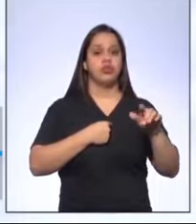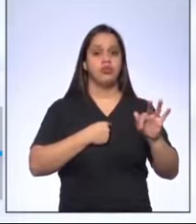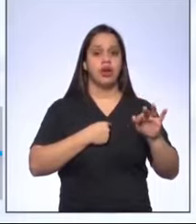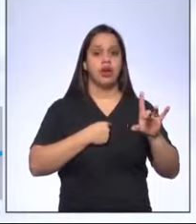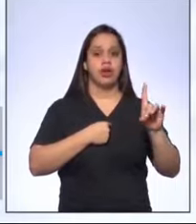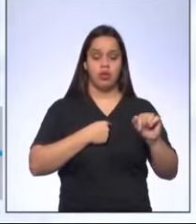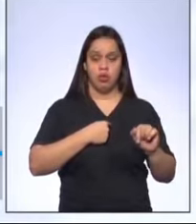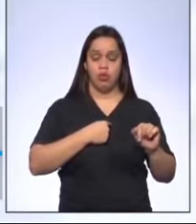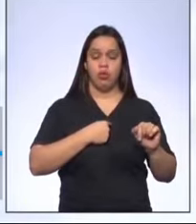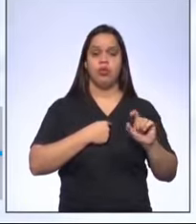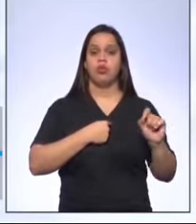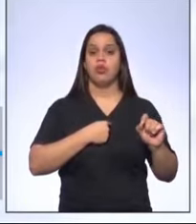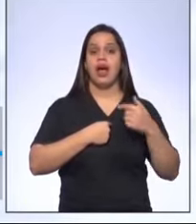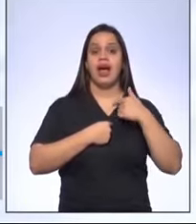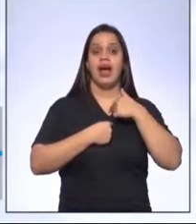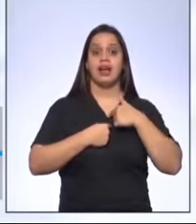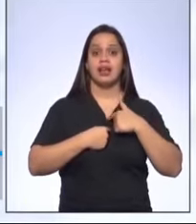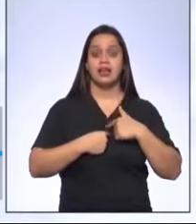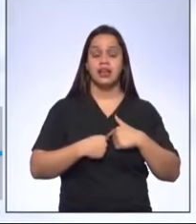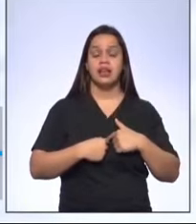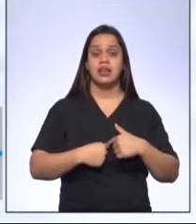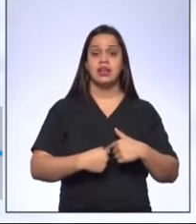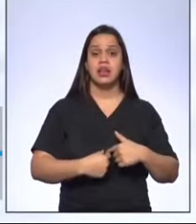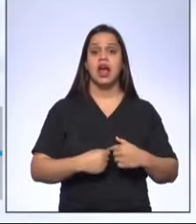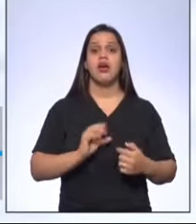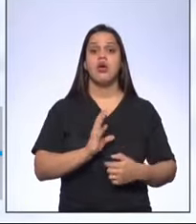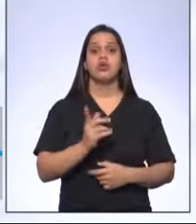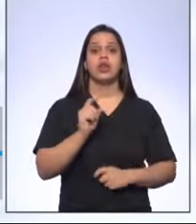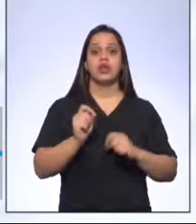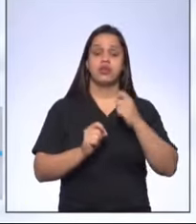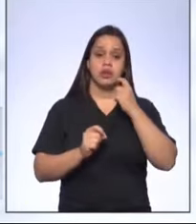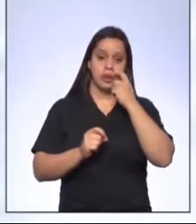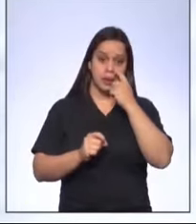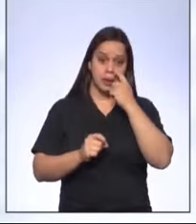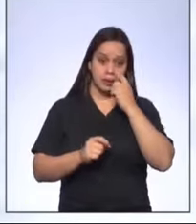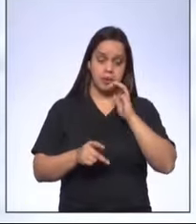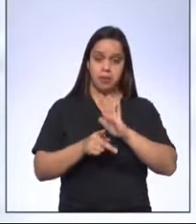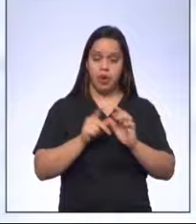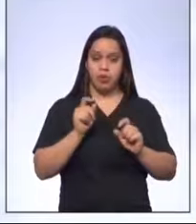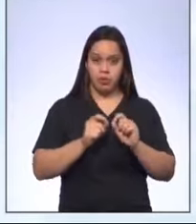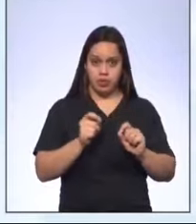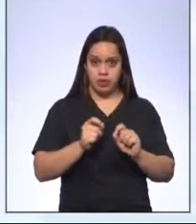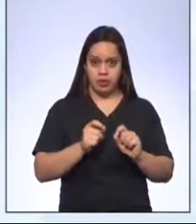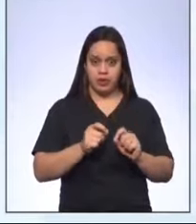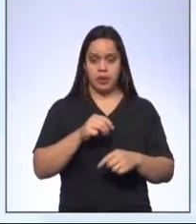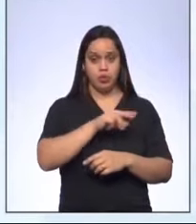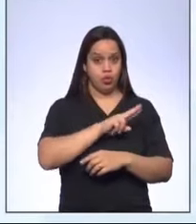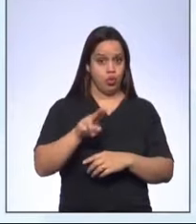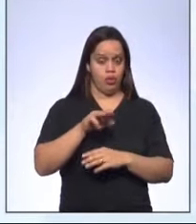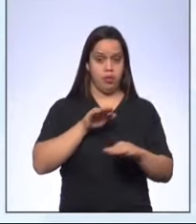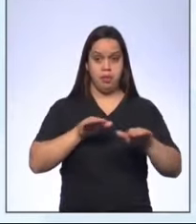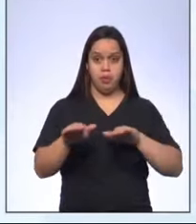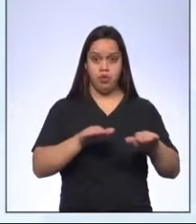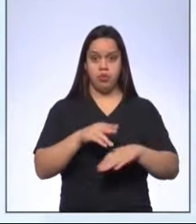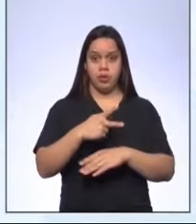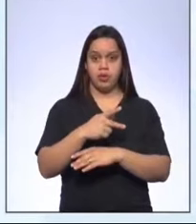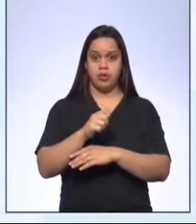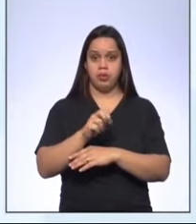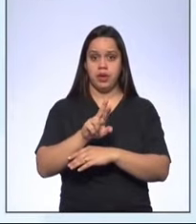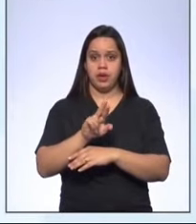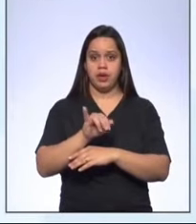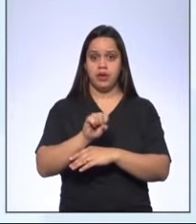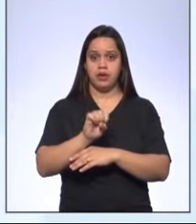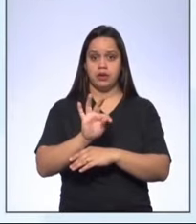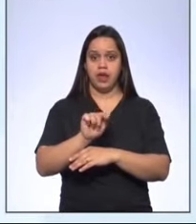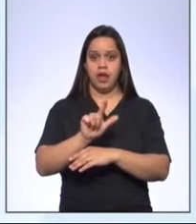uma coisinha chamada movimento peristáltico. Como é que isso funciona? A comida vai ser empurrada para baixo, tá